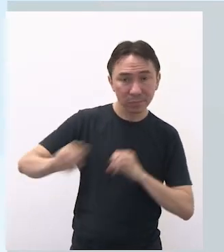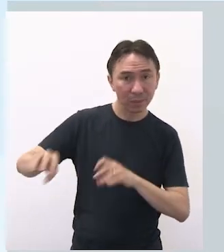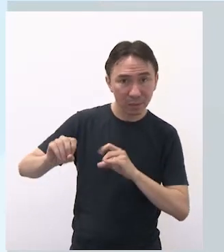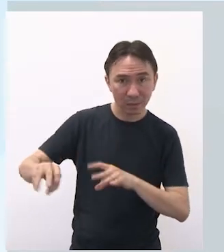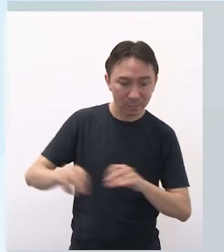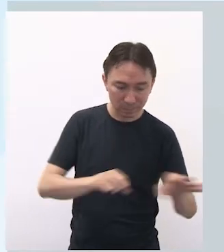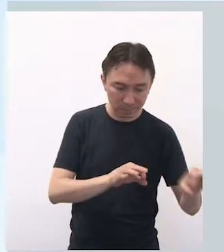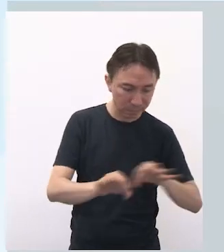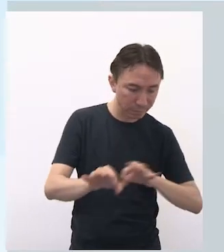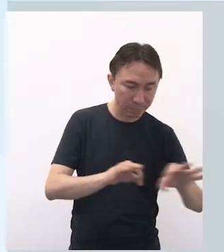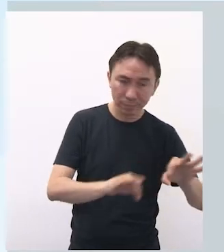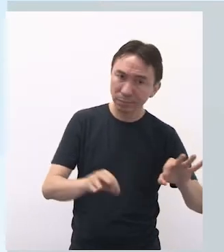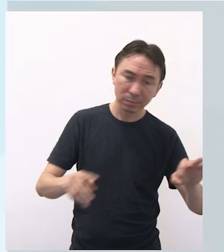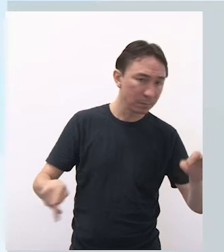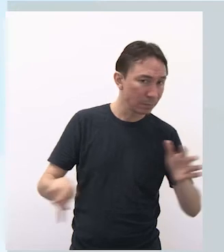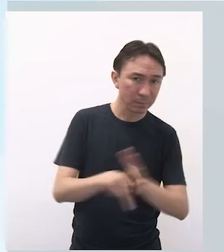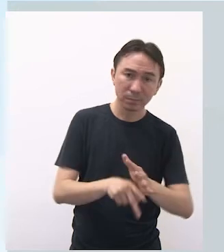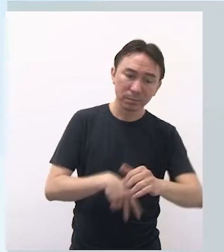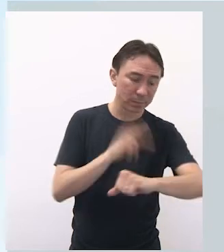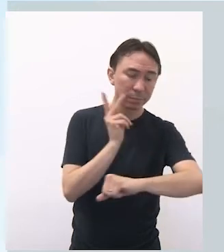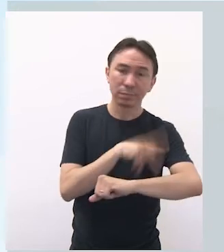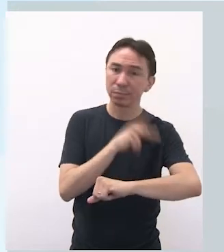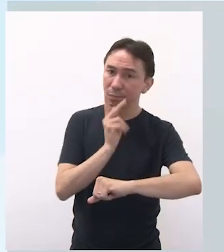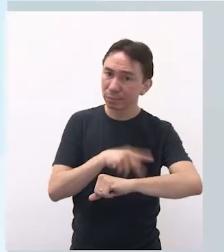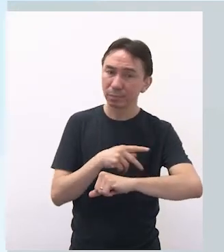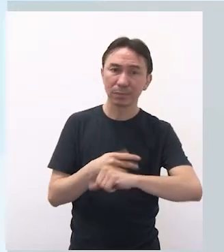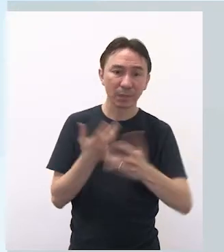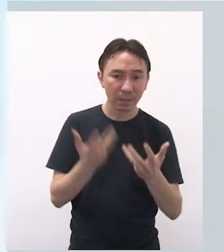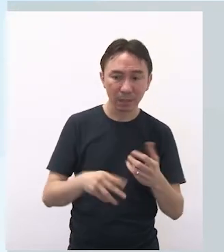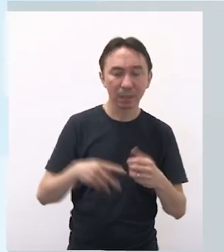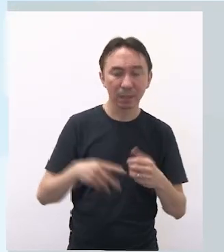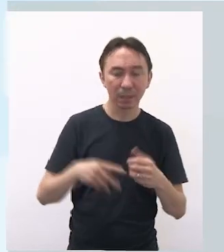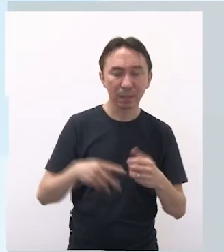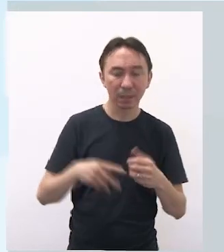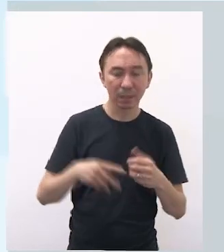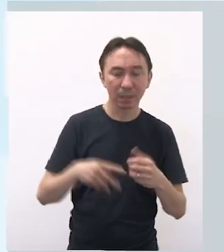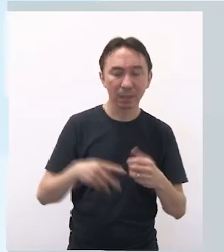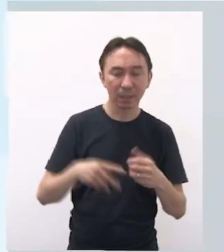intencionalidade pedagógica. Meus alunos continuem avançando, continuem a